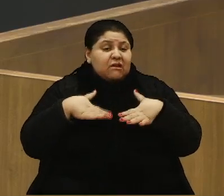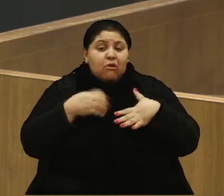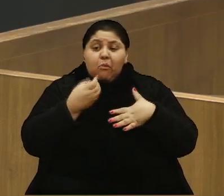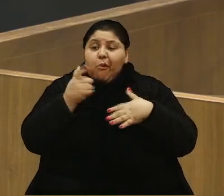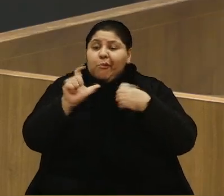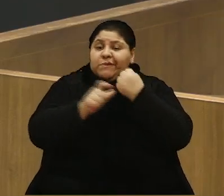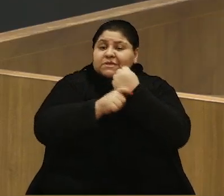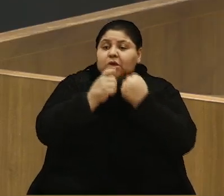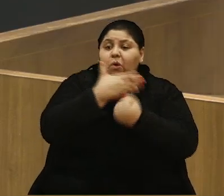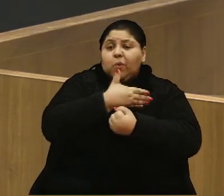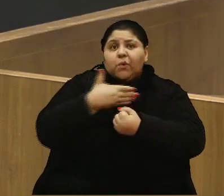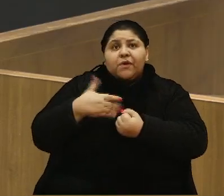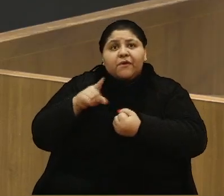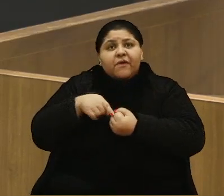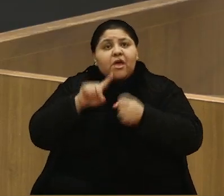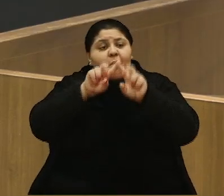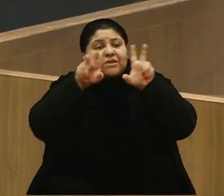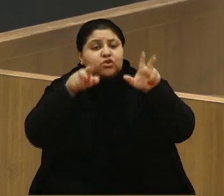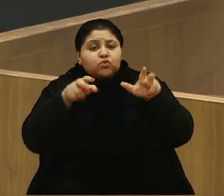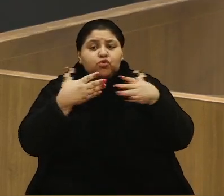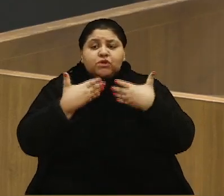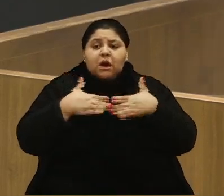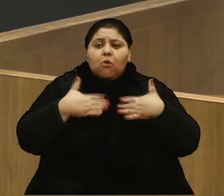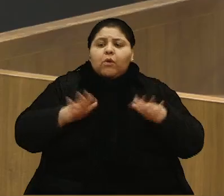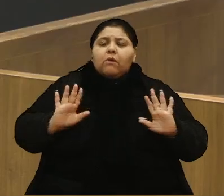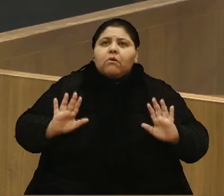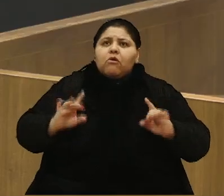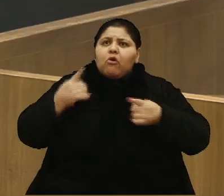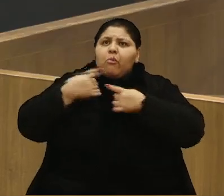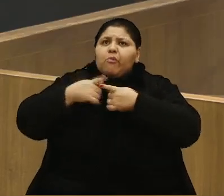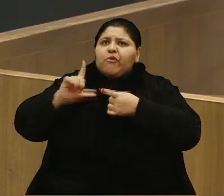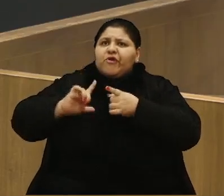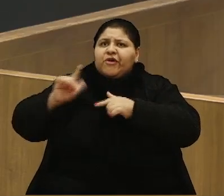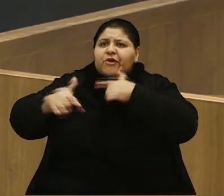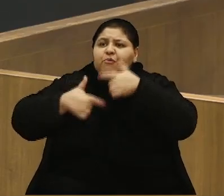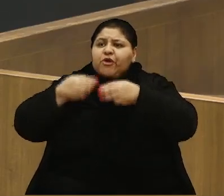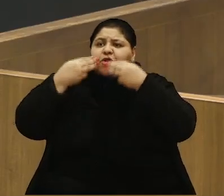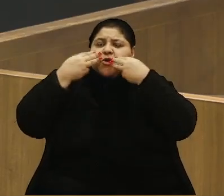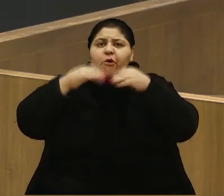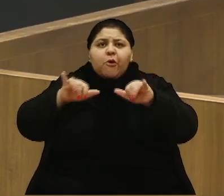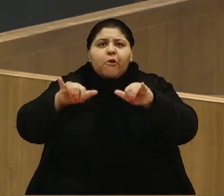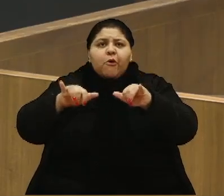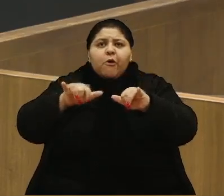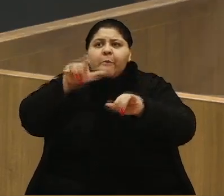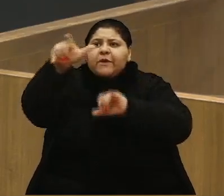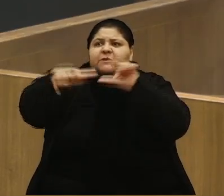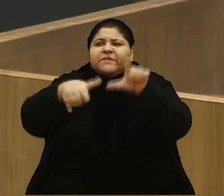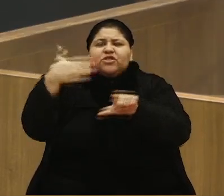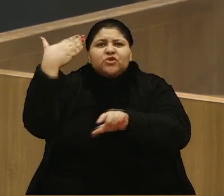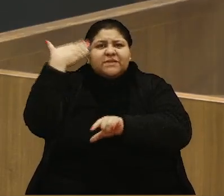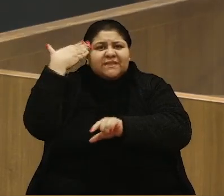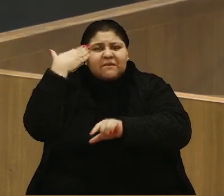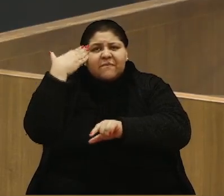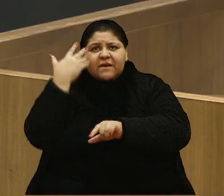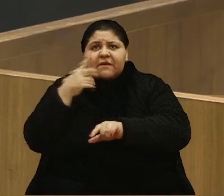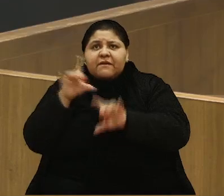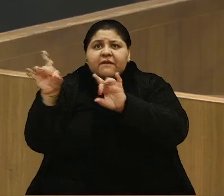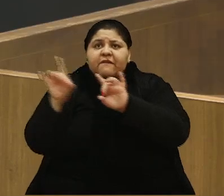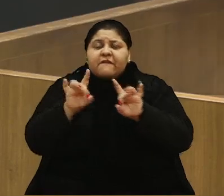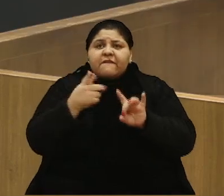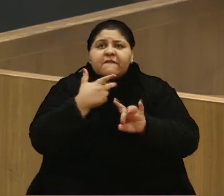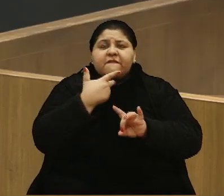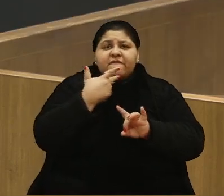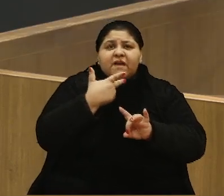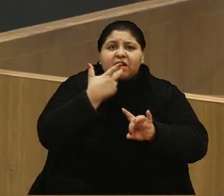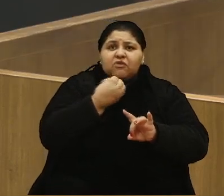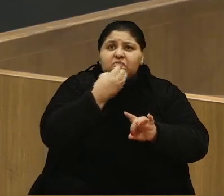segurança de todos. E é um assunto tranquilo? Mas por que tem que trabalhar com marketing para convencer as pessoas? A mesma página que estava falando bem do trem e